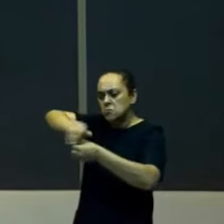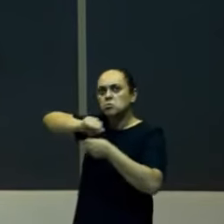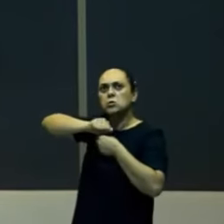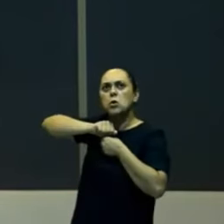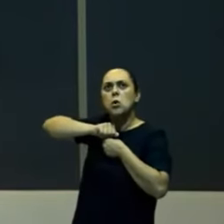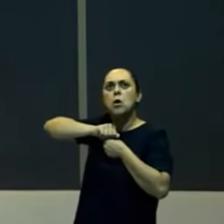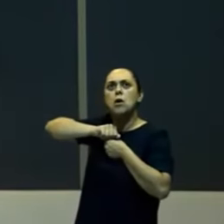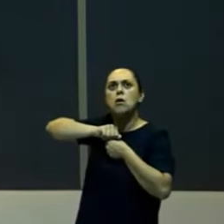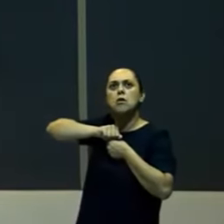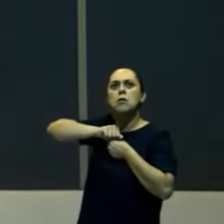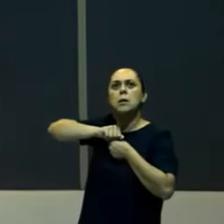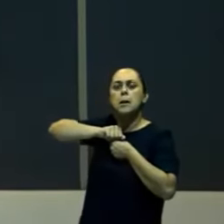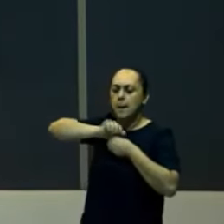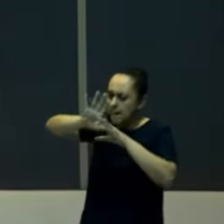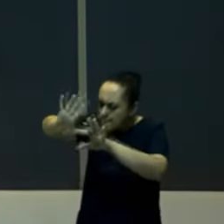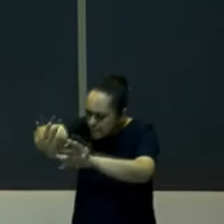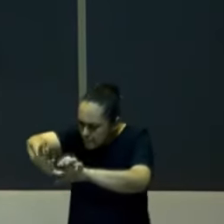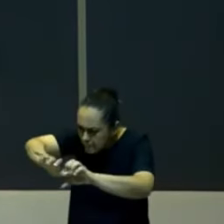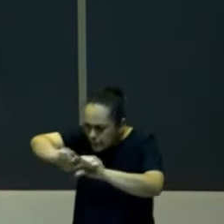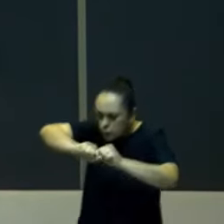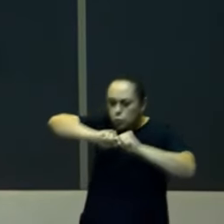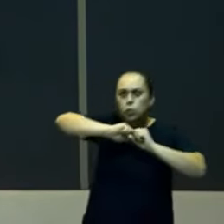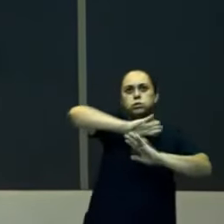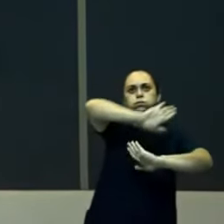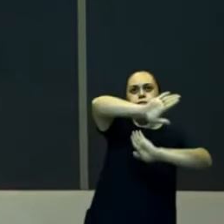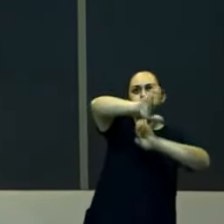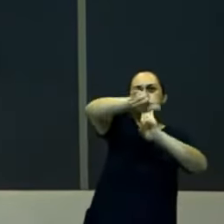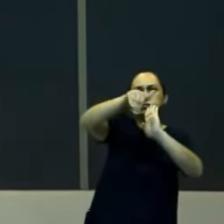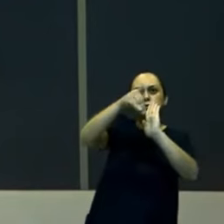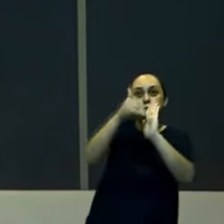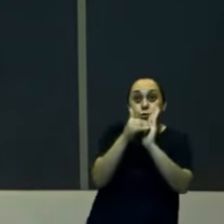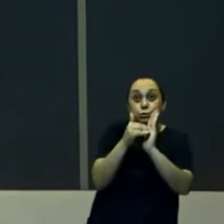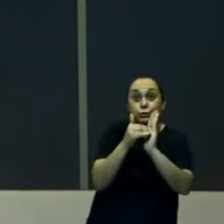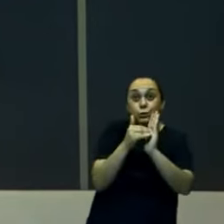Ele destina toda aquela oferta ao campo de missões.